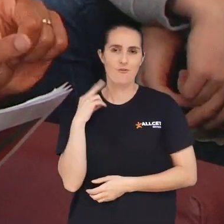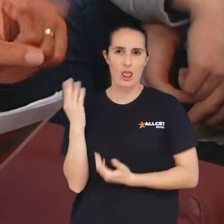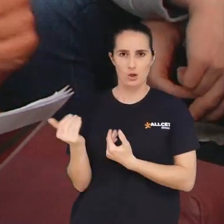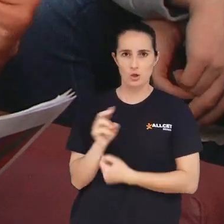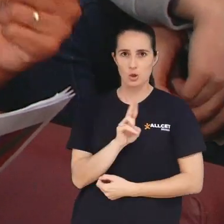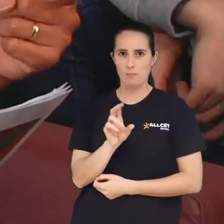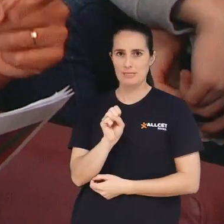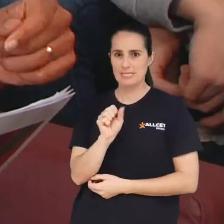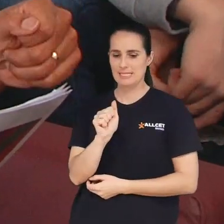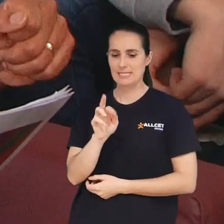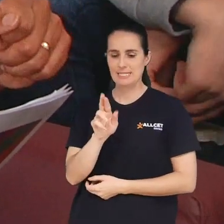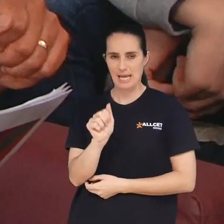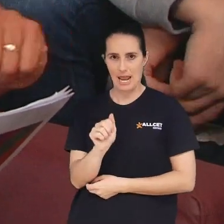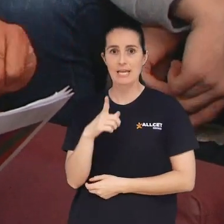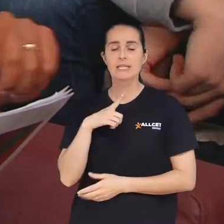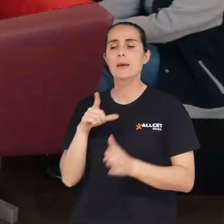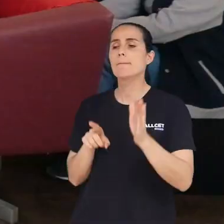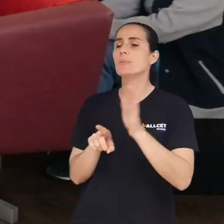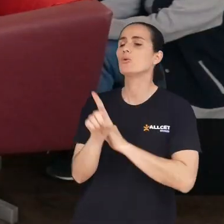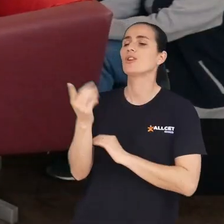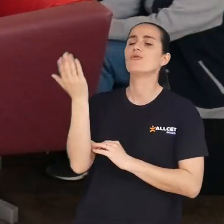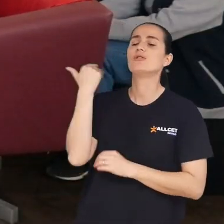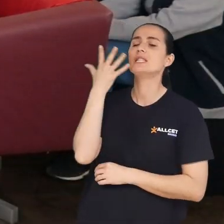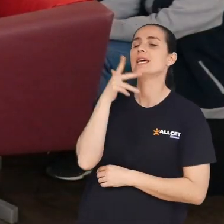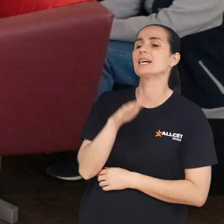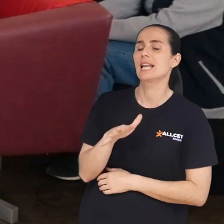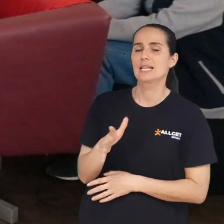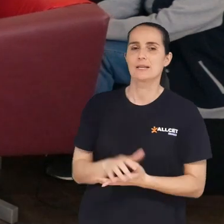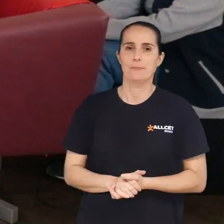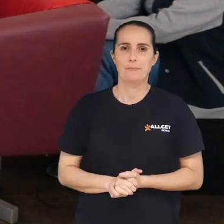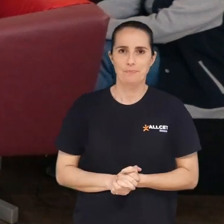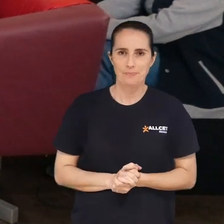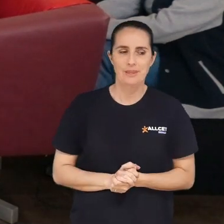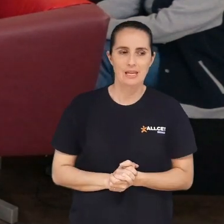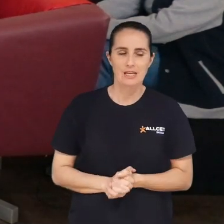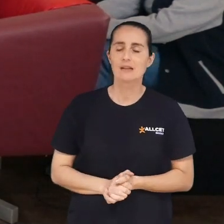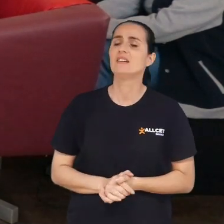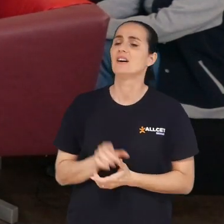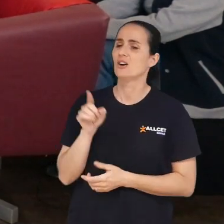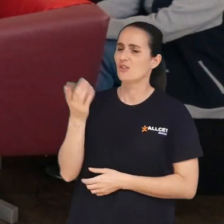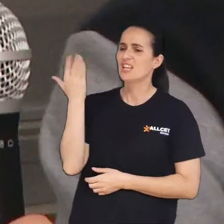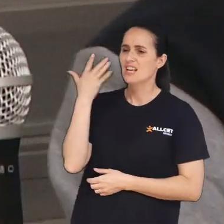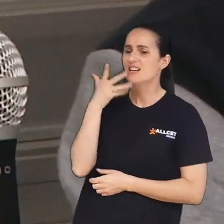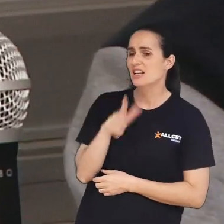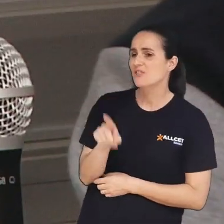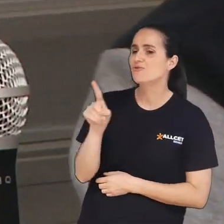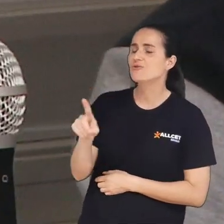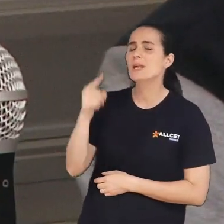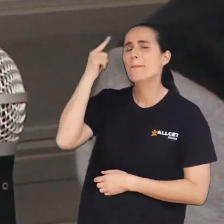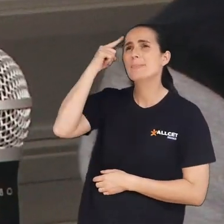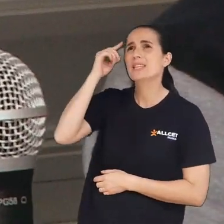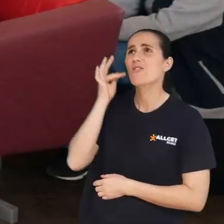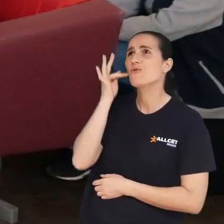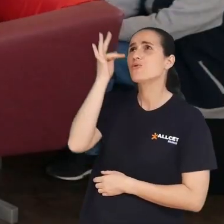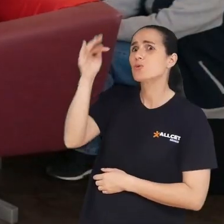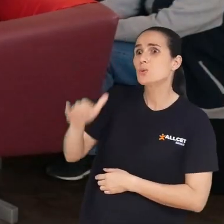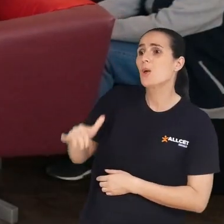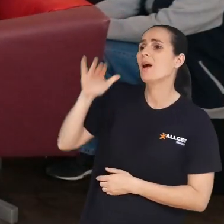outra pergunta ainda sobre a época de criança. Na época que você era criança, o que você queria ser quando